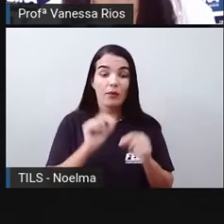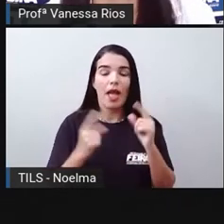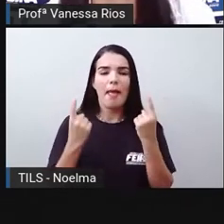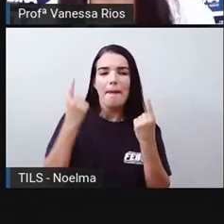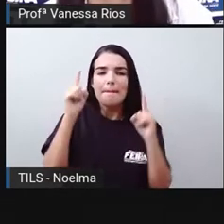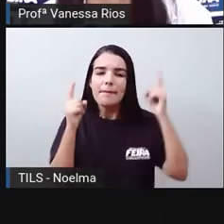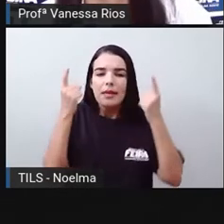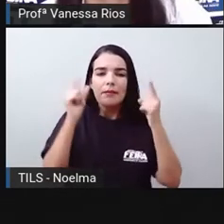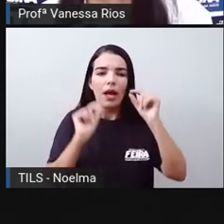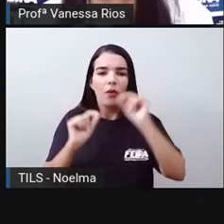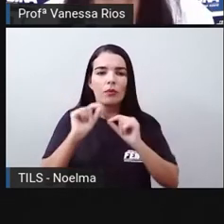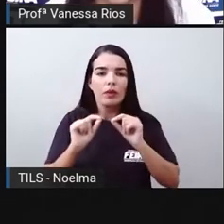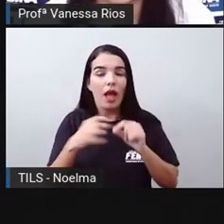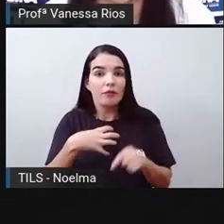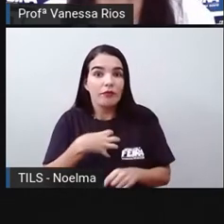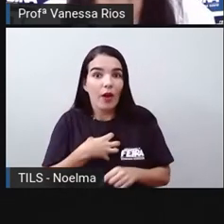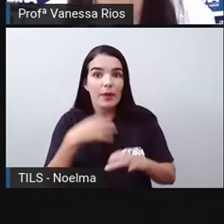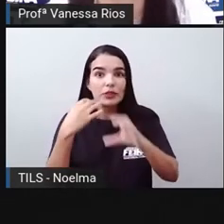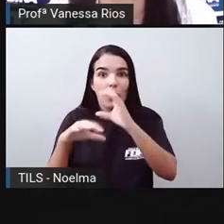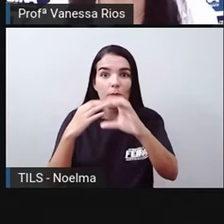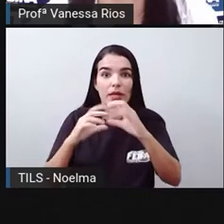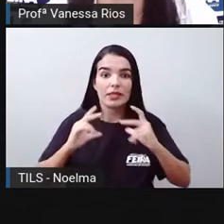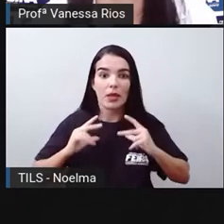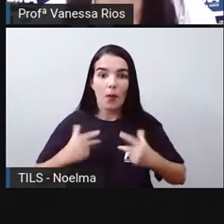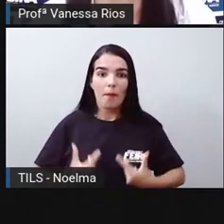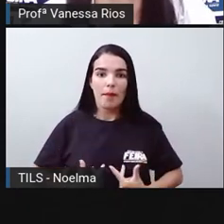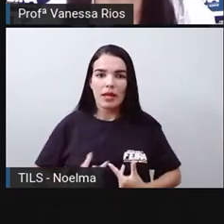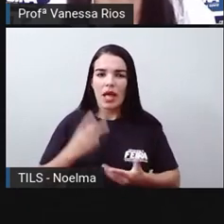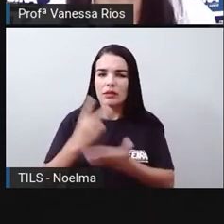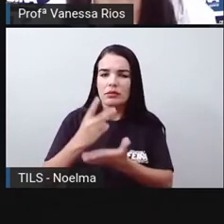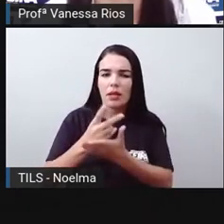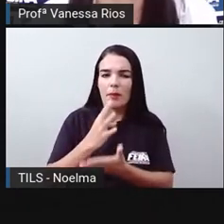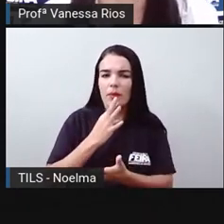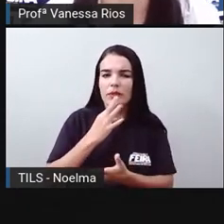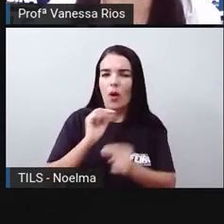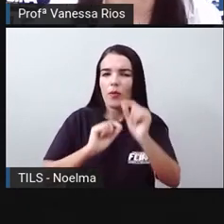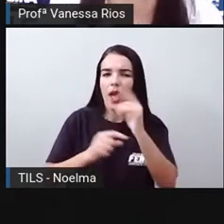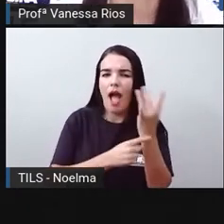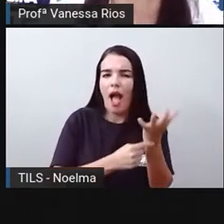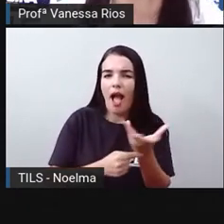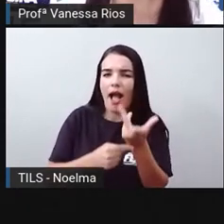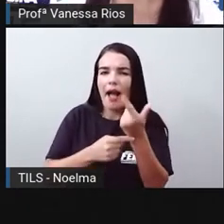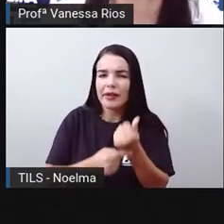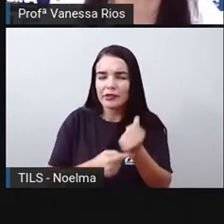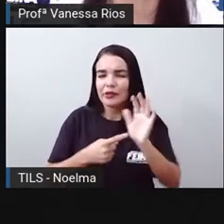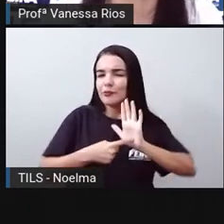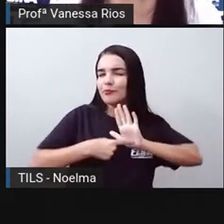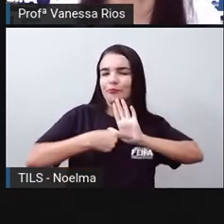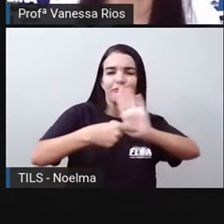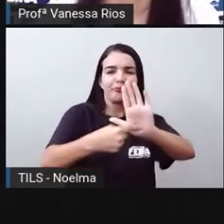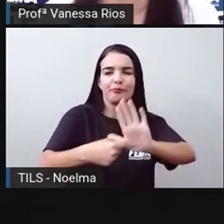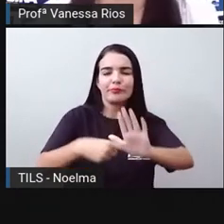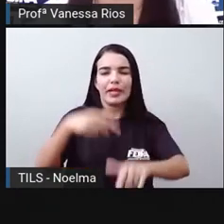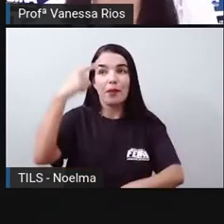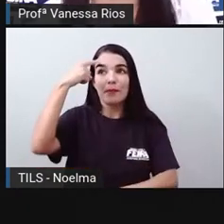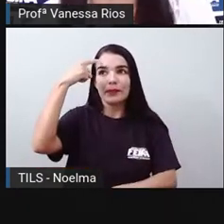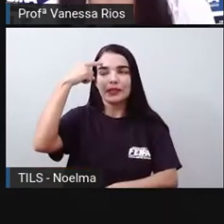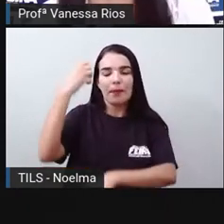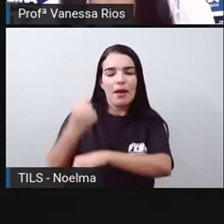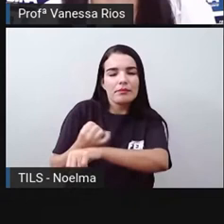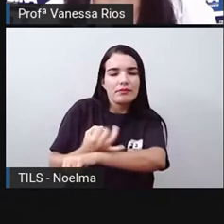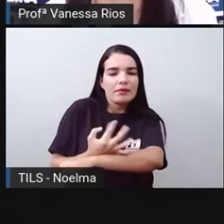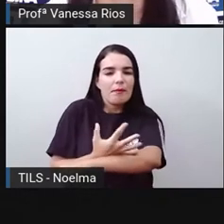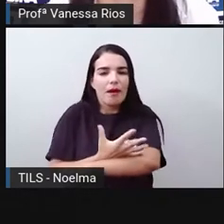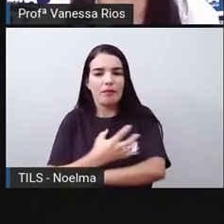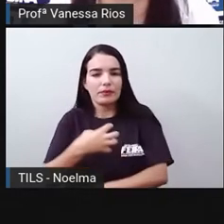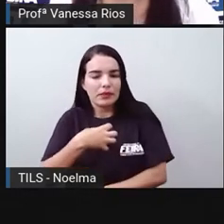das formas de comunicação humana, normalmente conhecida como a arte de expressar os pensamentos e ou sentimentos